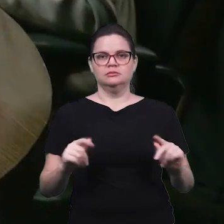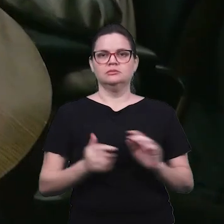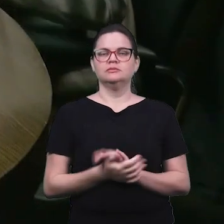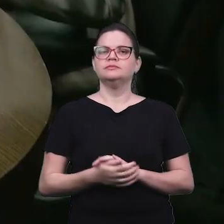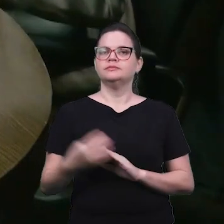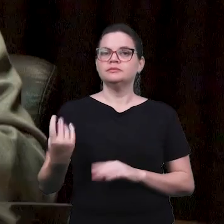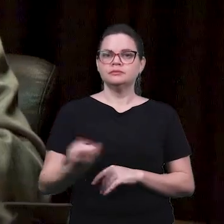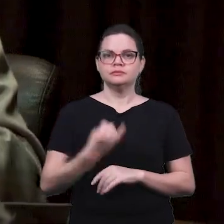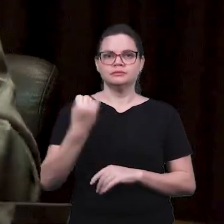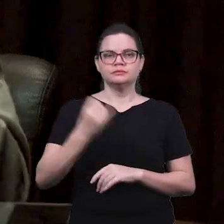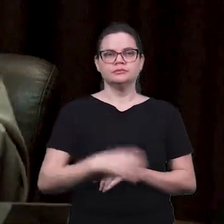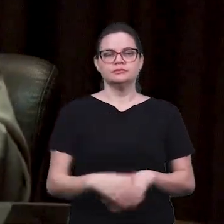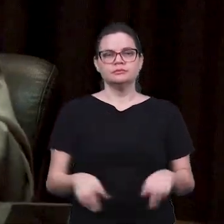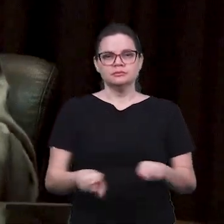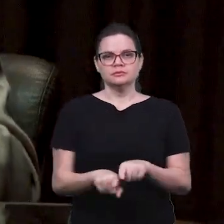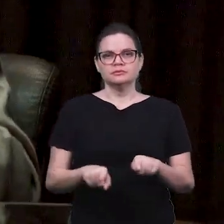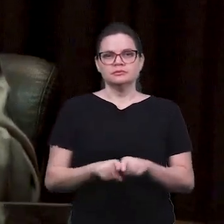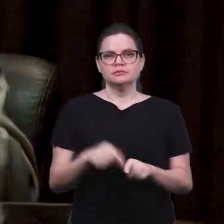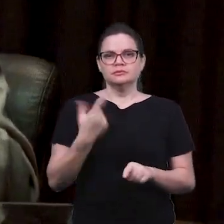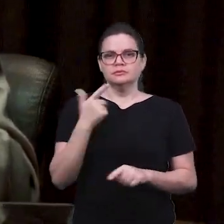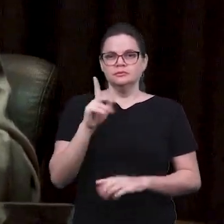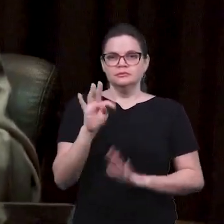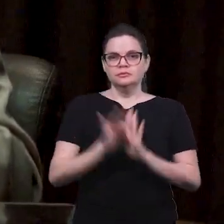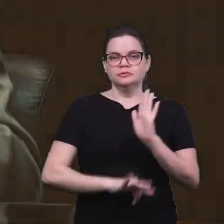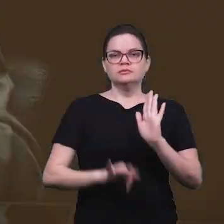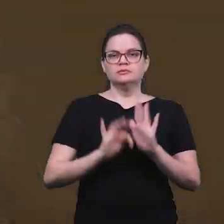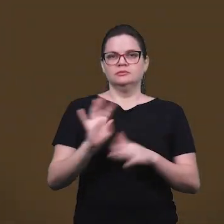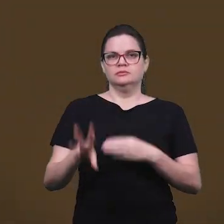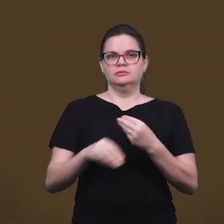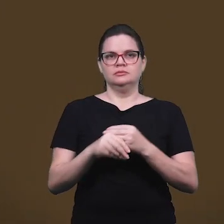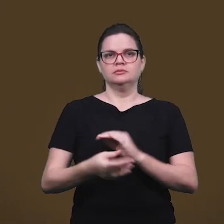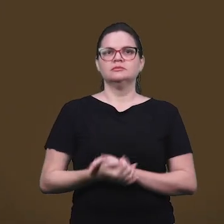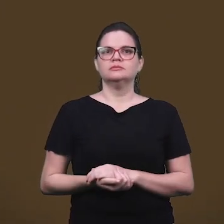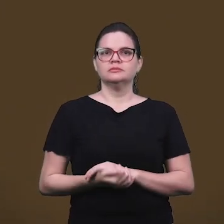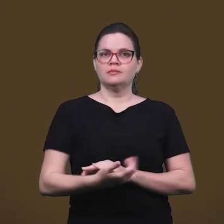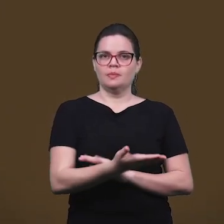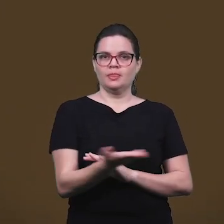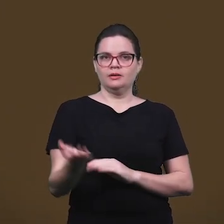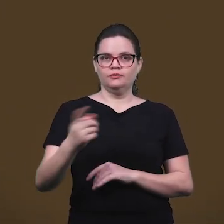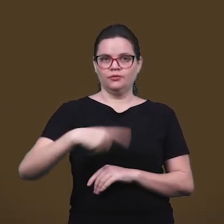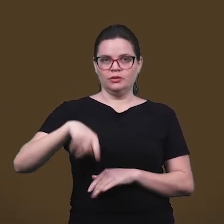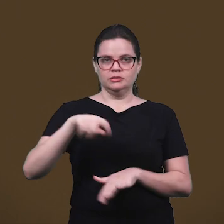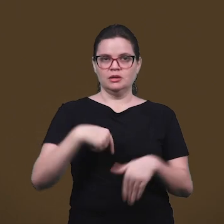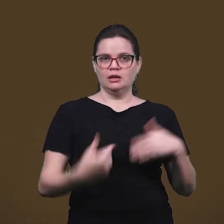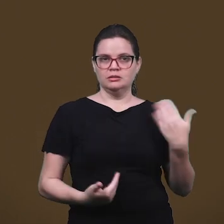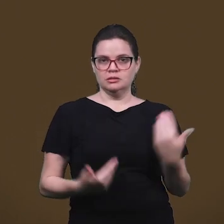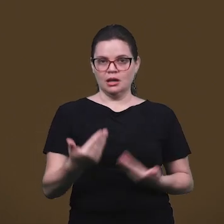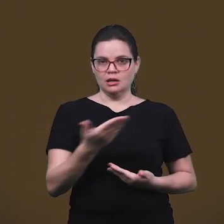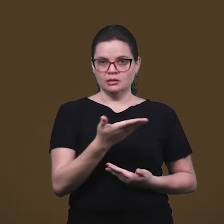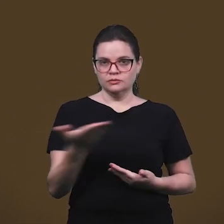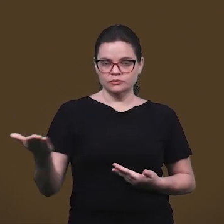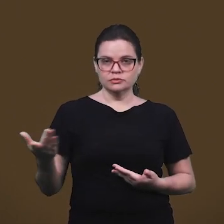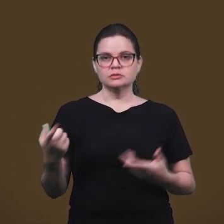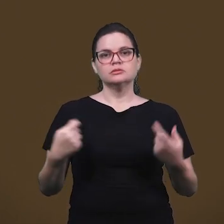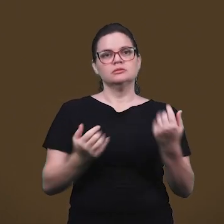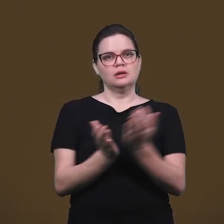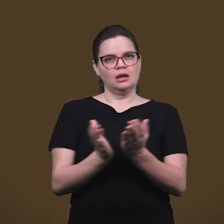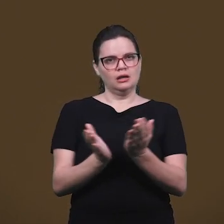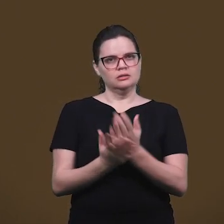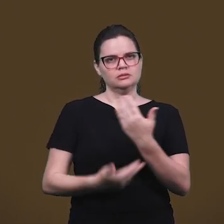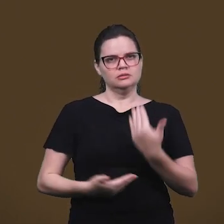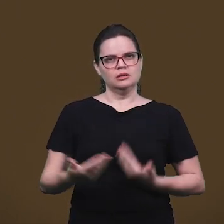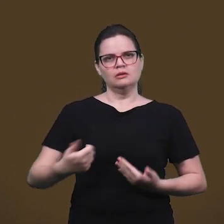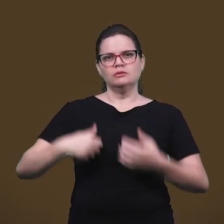Isso é importante. E só um texto para completar aqui. Vós servos, sujeitai-vos com